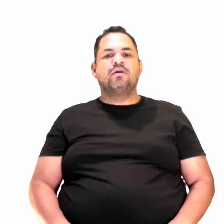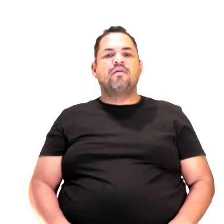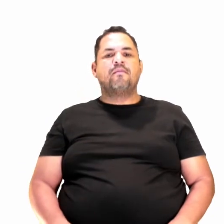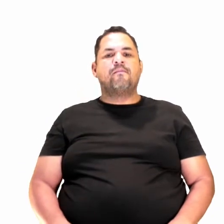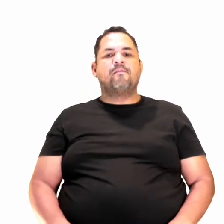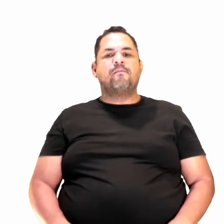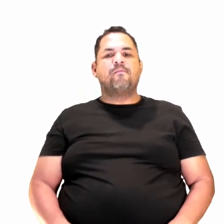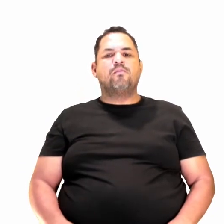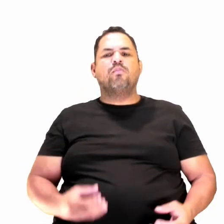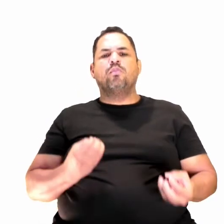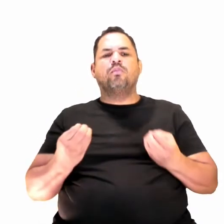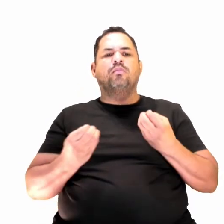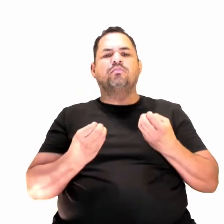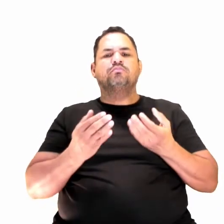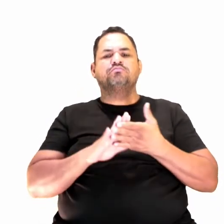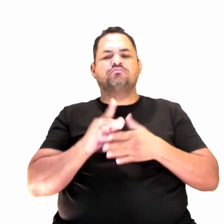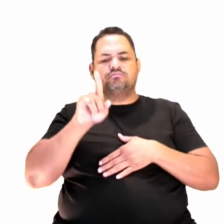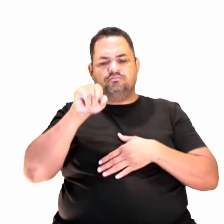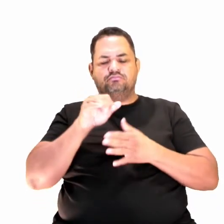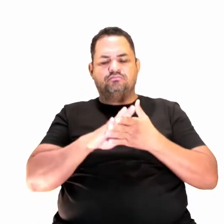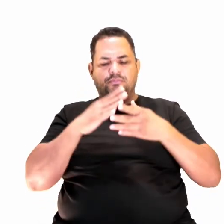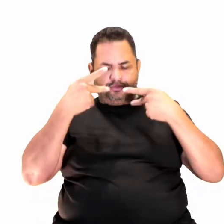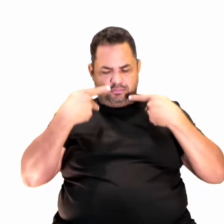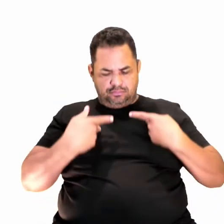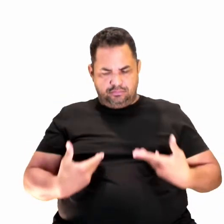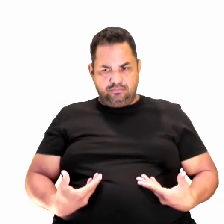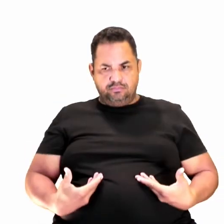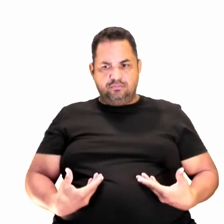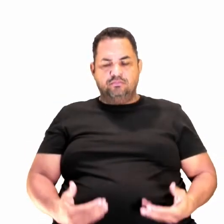glass of water, me dê um copo aí de...